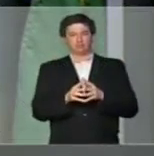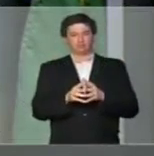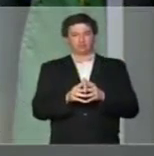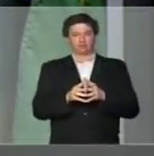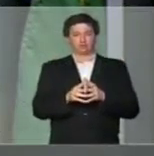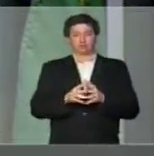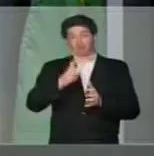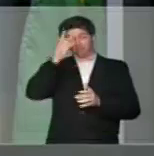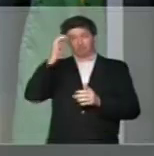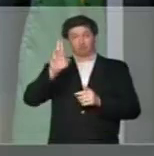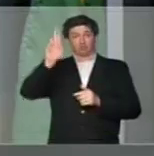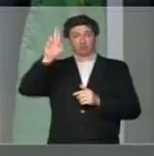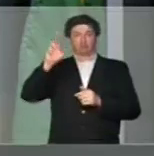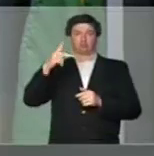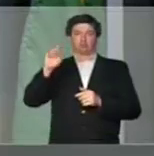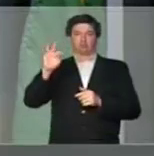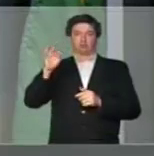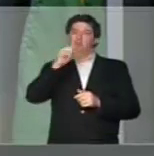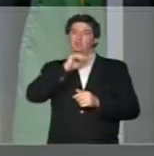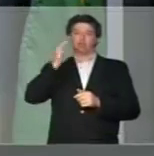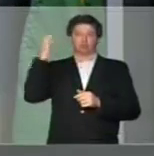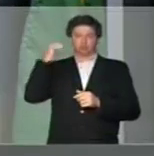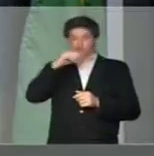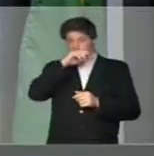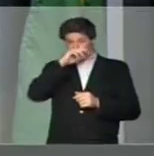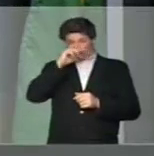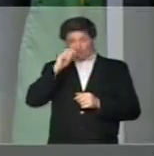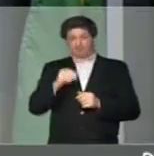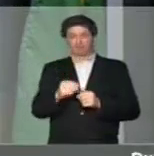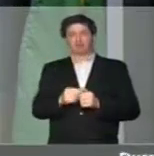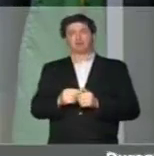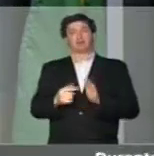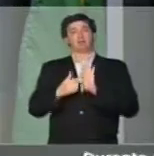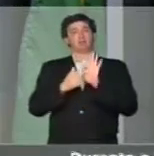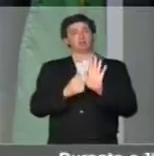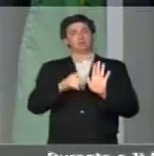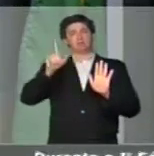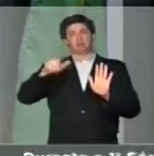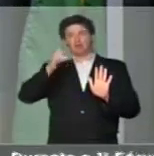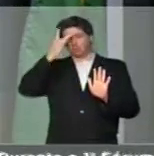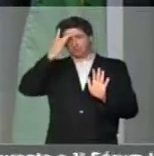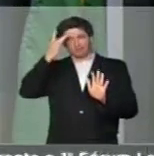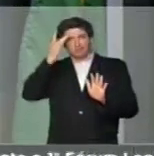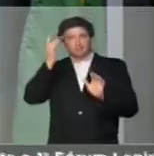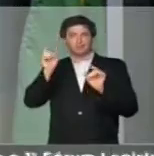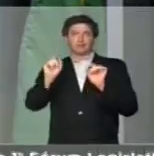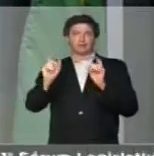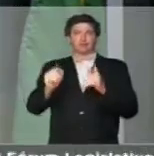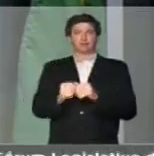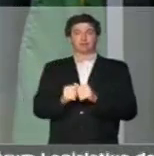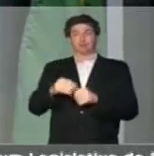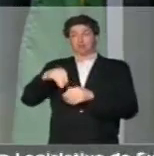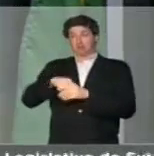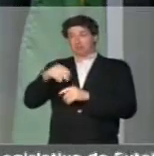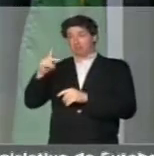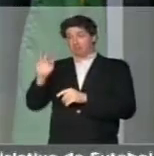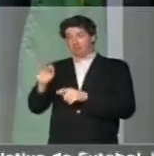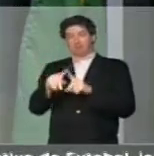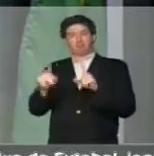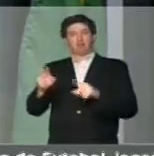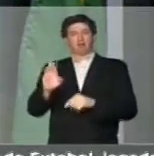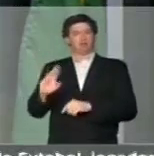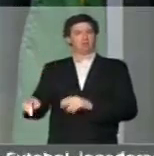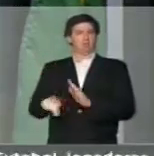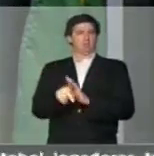então candidatos do PT. Se colocava como alguém que estava no PT, mas não era